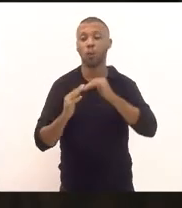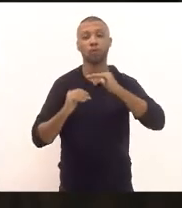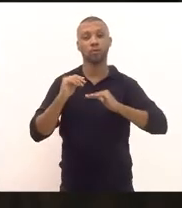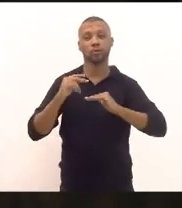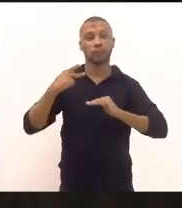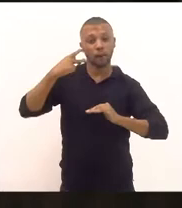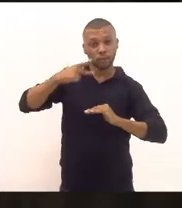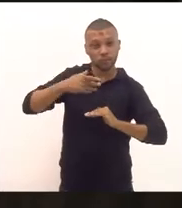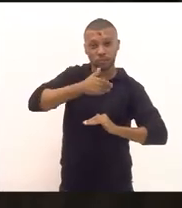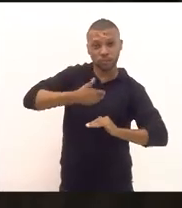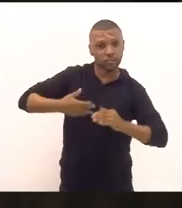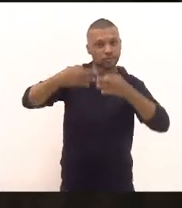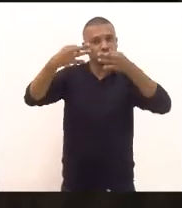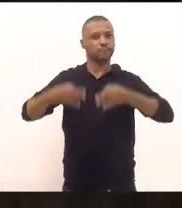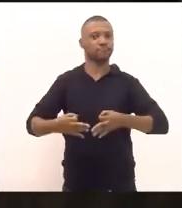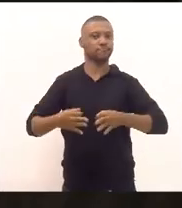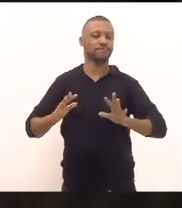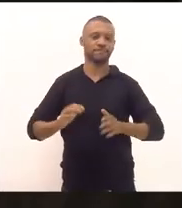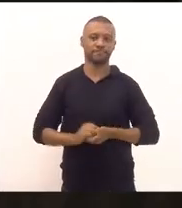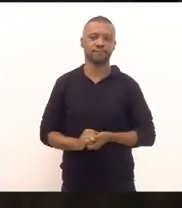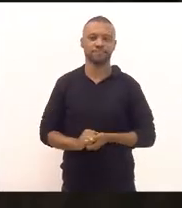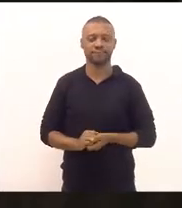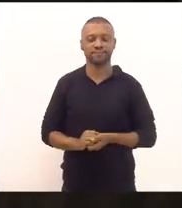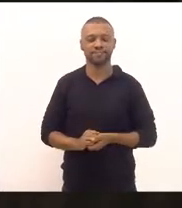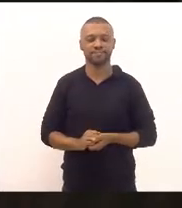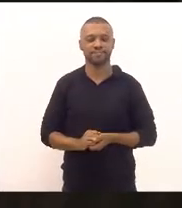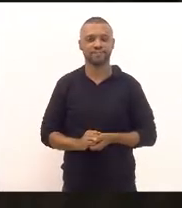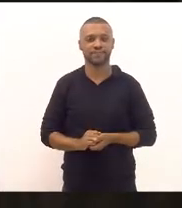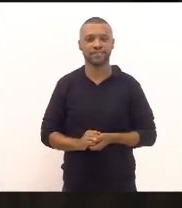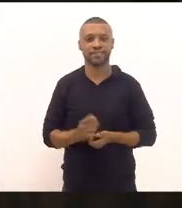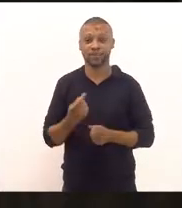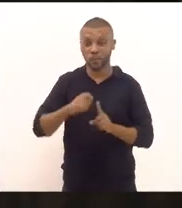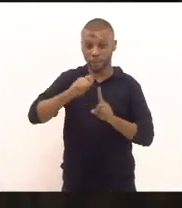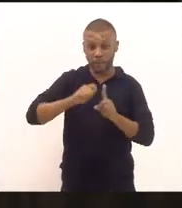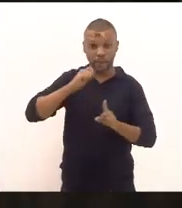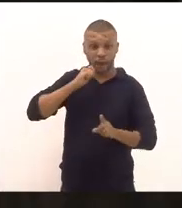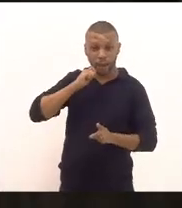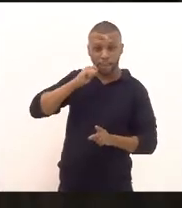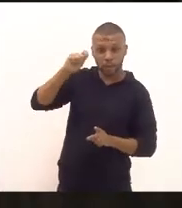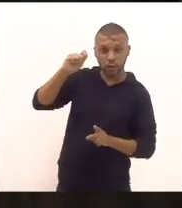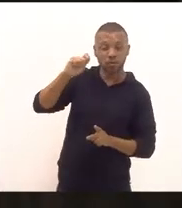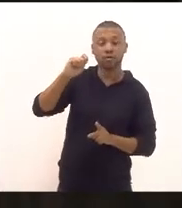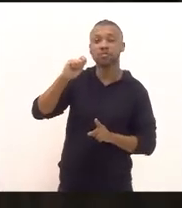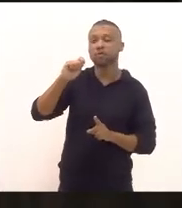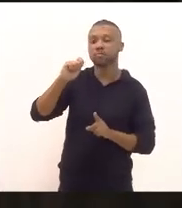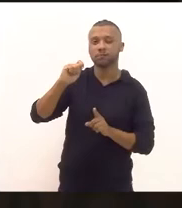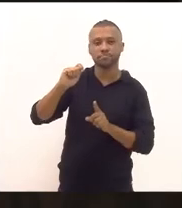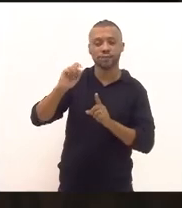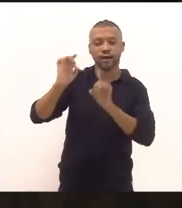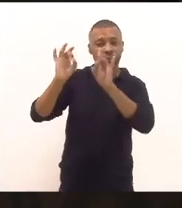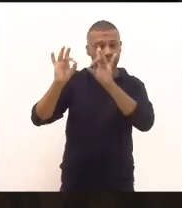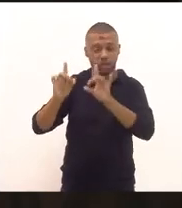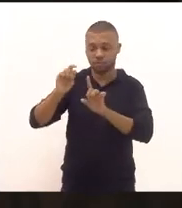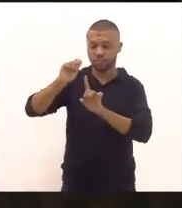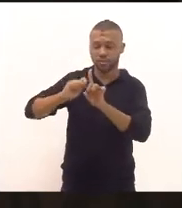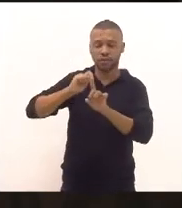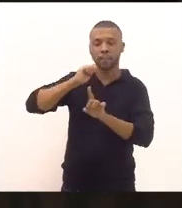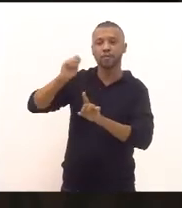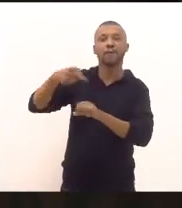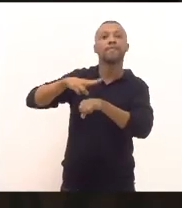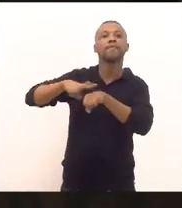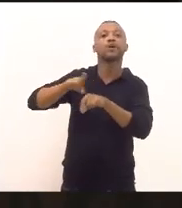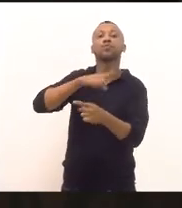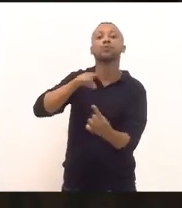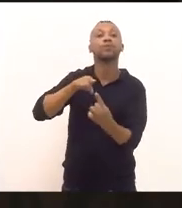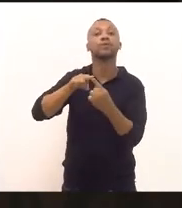uma política pública concreta que é o mês de abril como abrir o verde para que